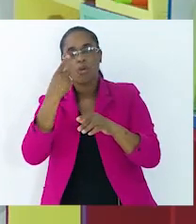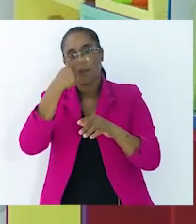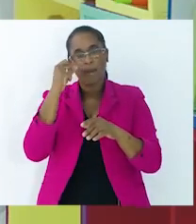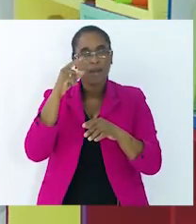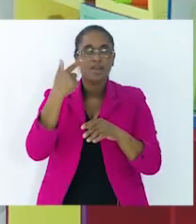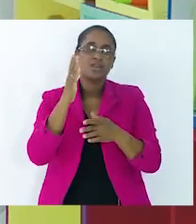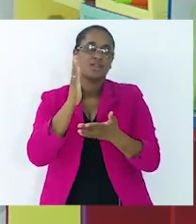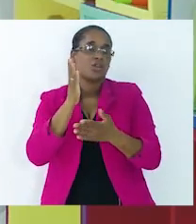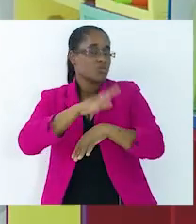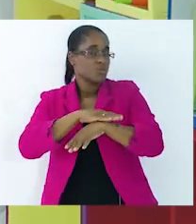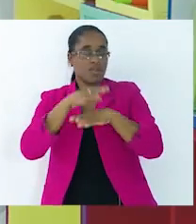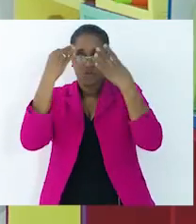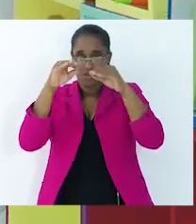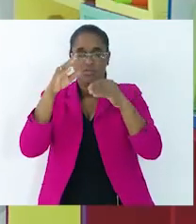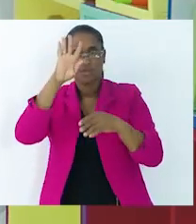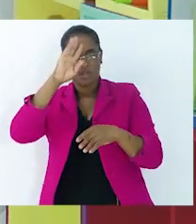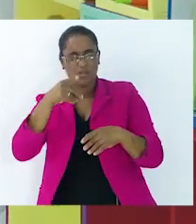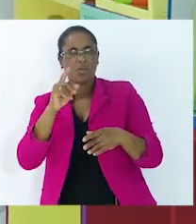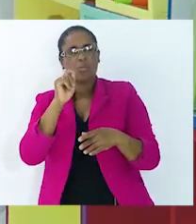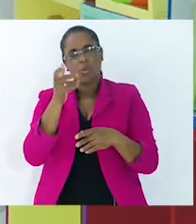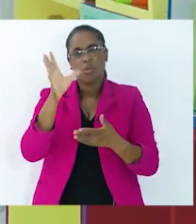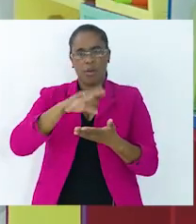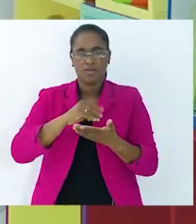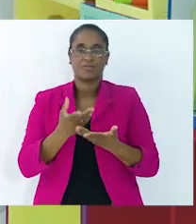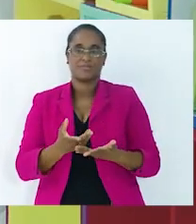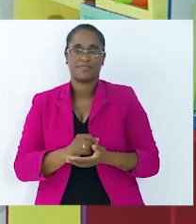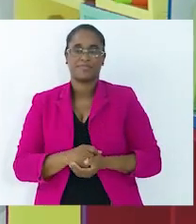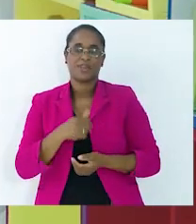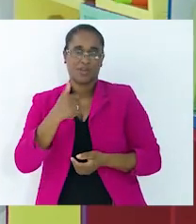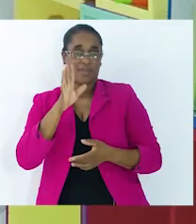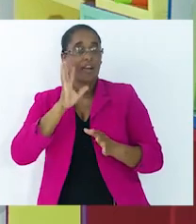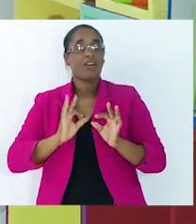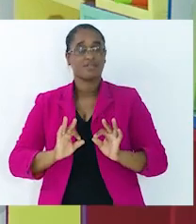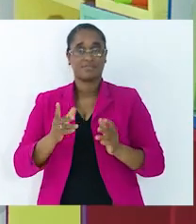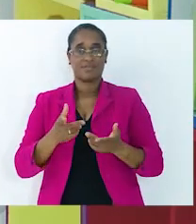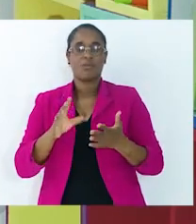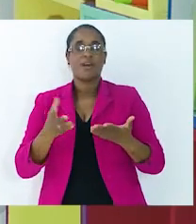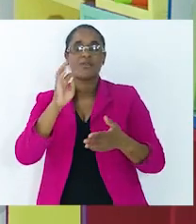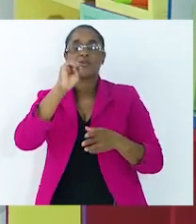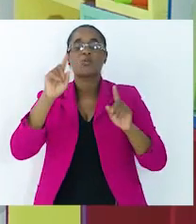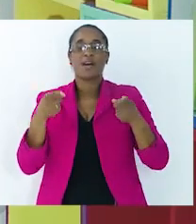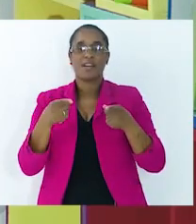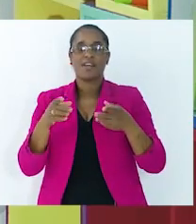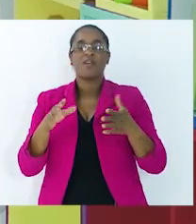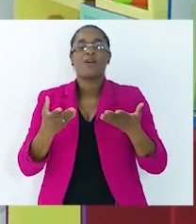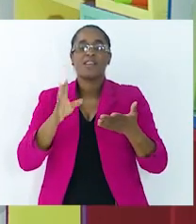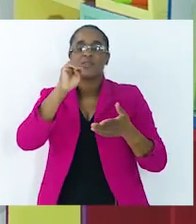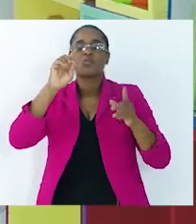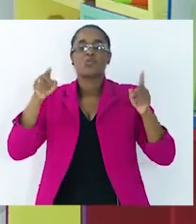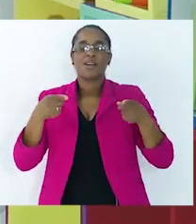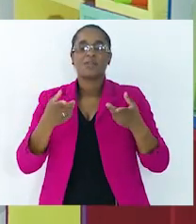contactar o encarregado de educação para saberes um pouco mais. Ok? Agora sim, qual foi o sumário? Ou qual é o